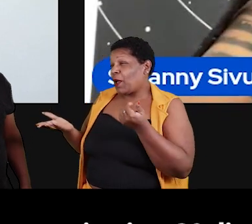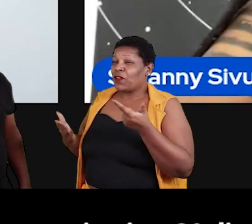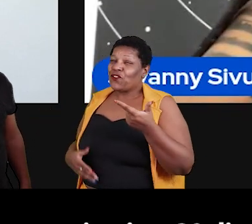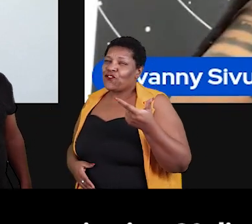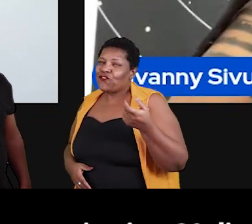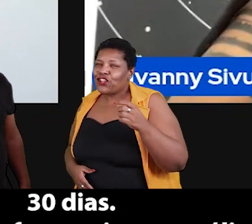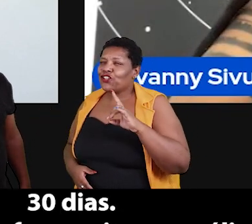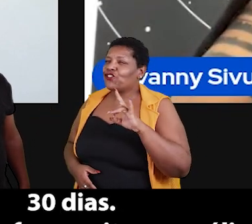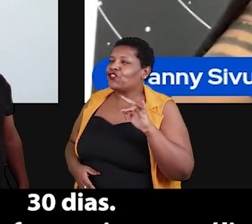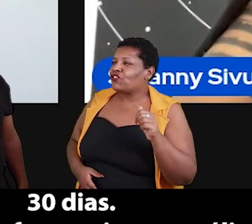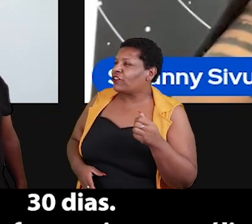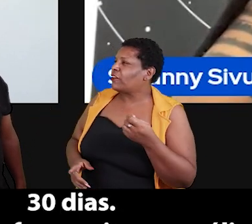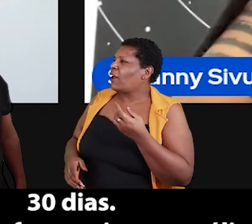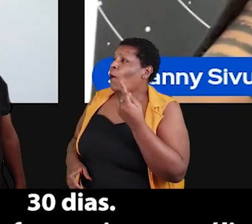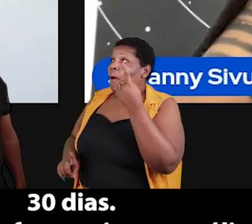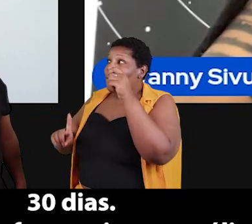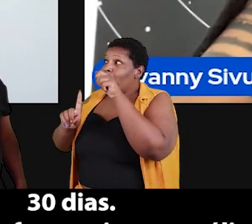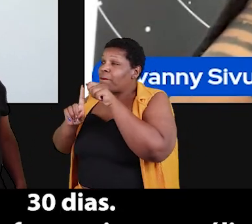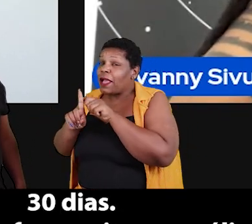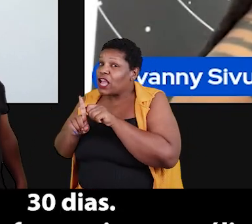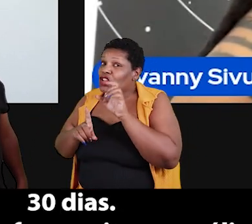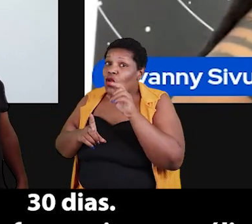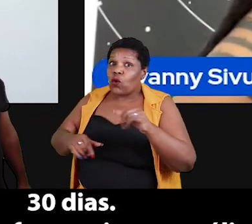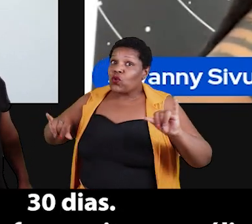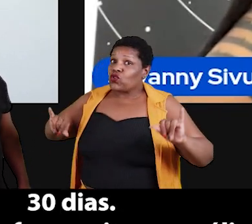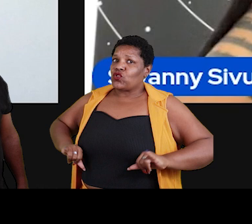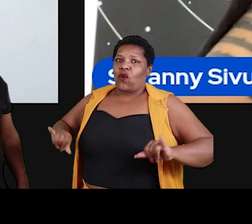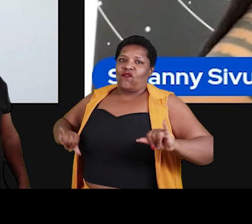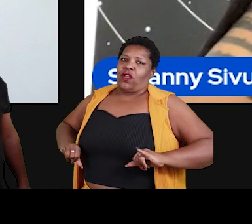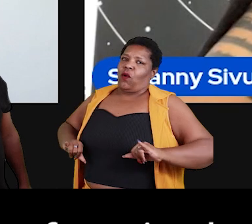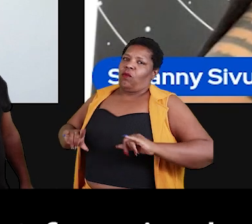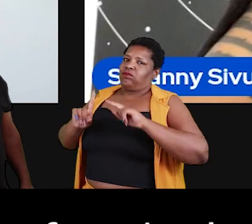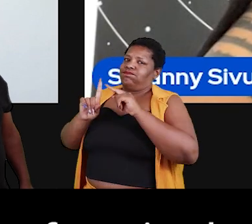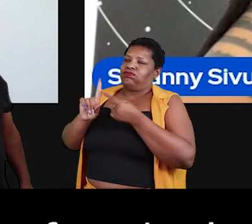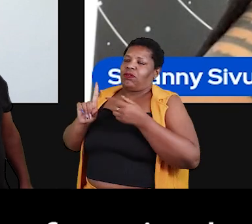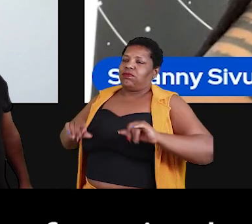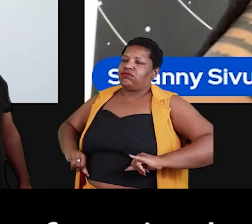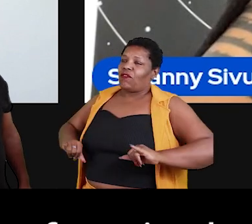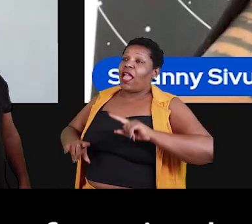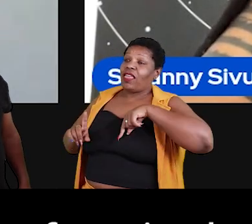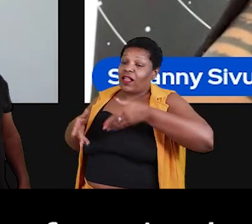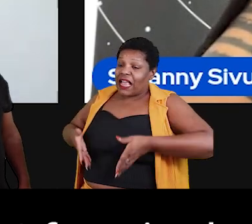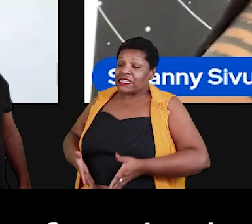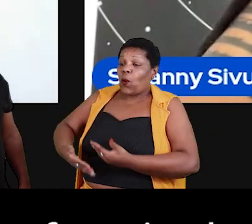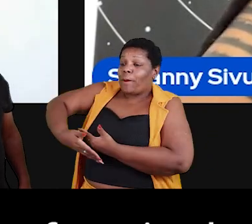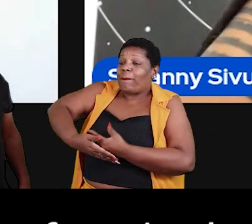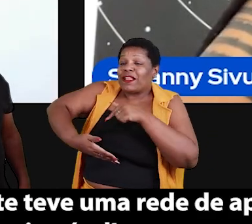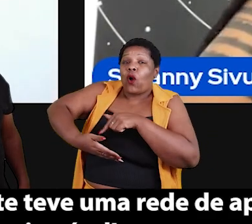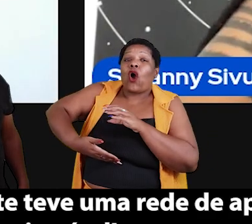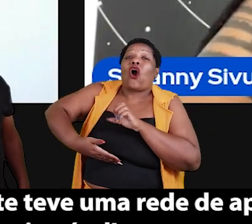20 dias, 30 dias, ele sofreu muito com cólica, né? Então a gente ficou meio maluca,